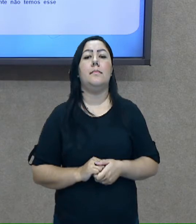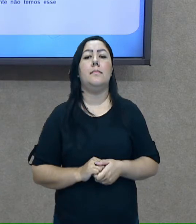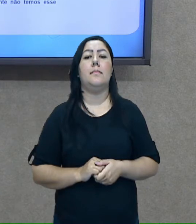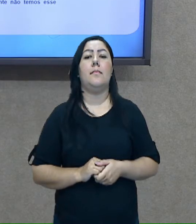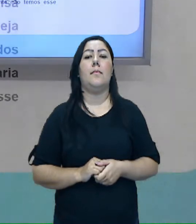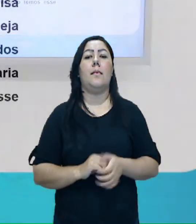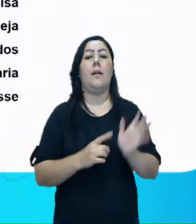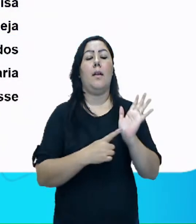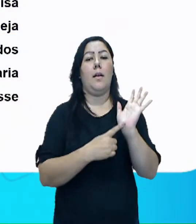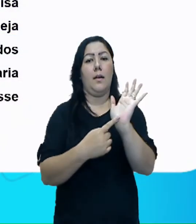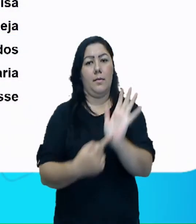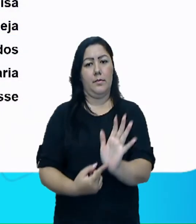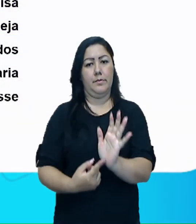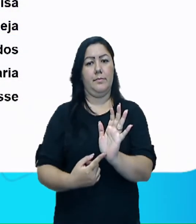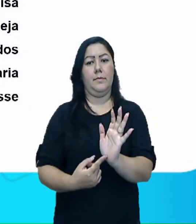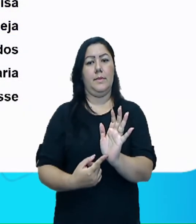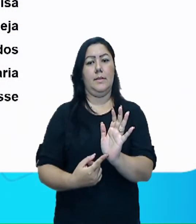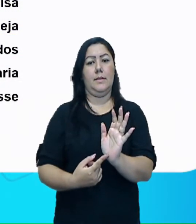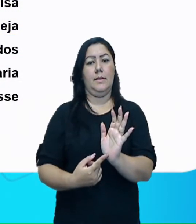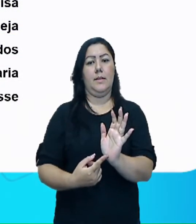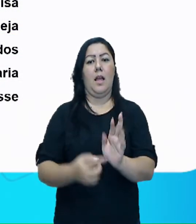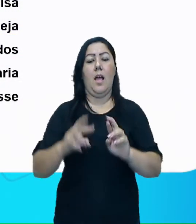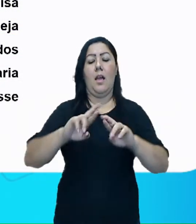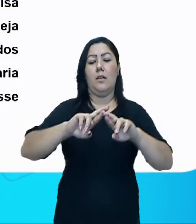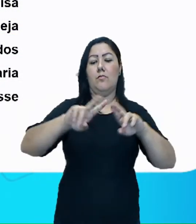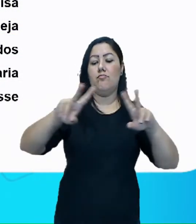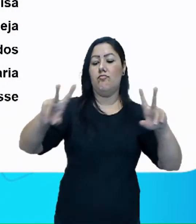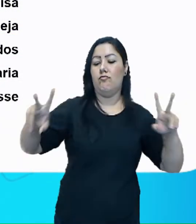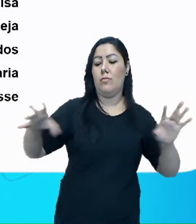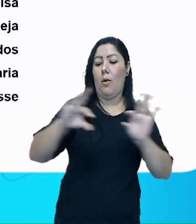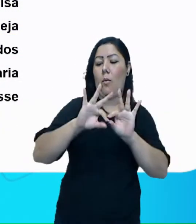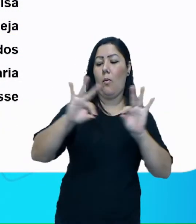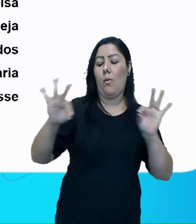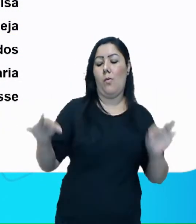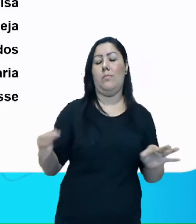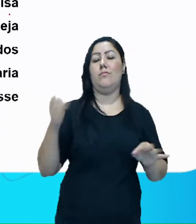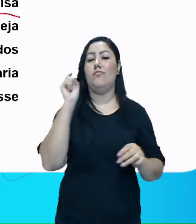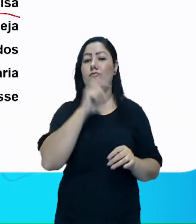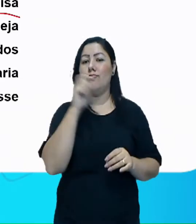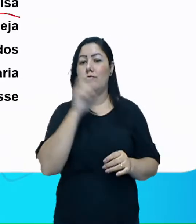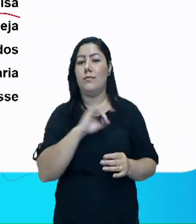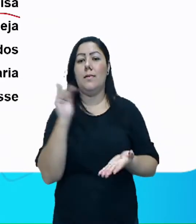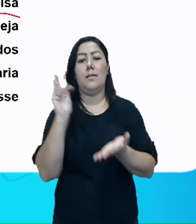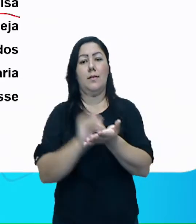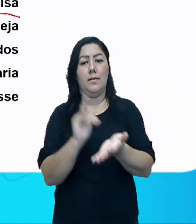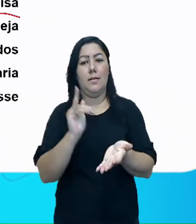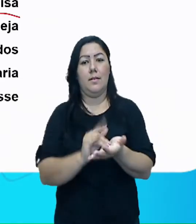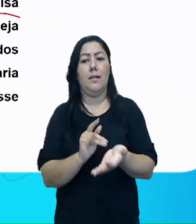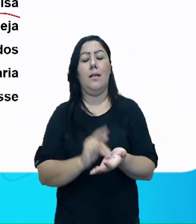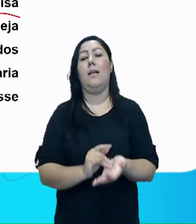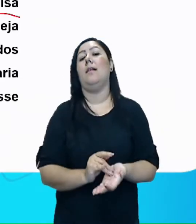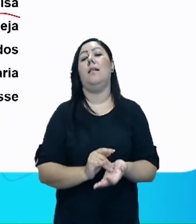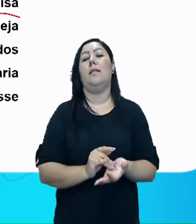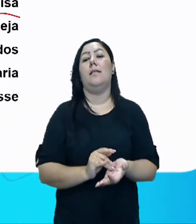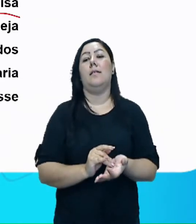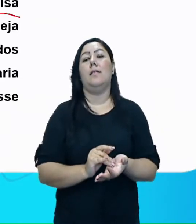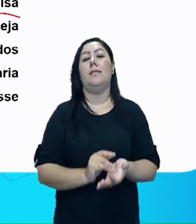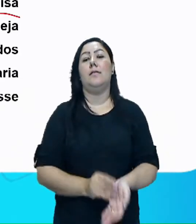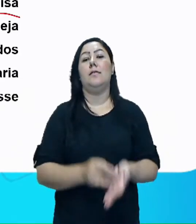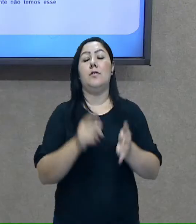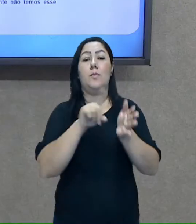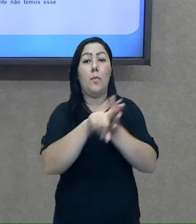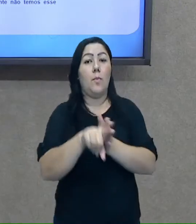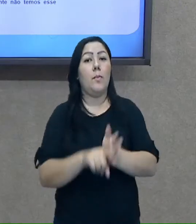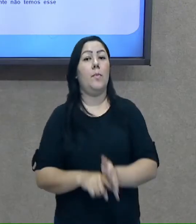Ele apresenta: essa distância entre mito e realidade ficou evidente em uma pesquisa